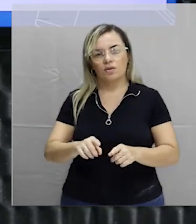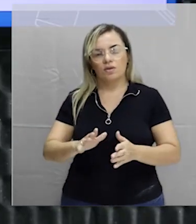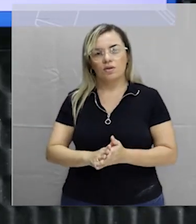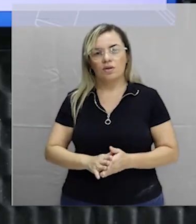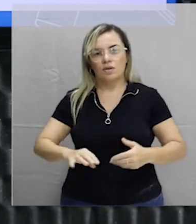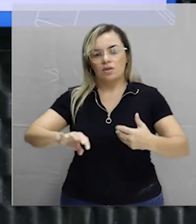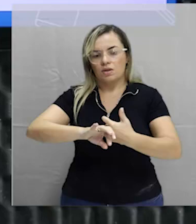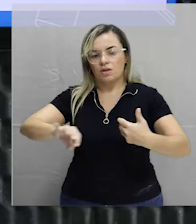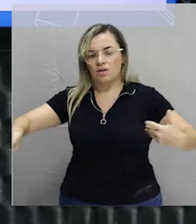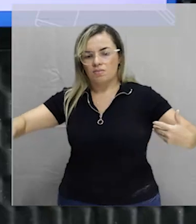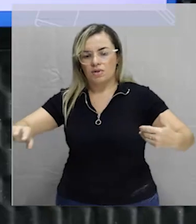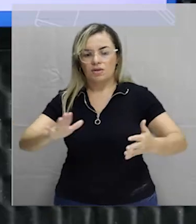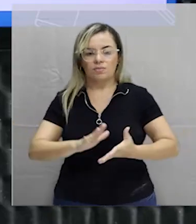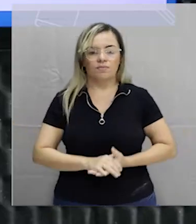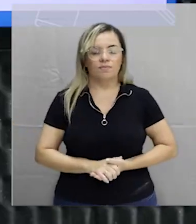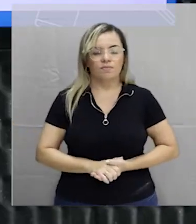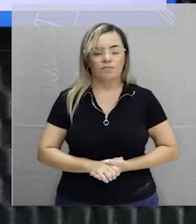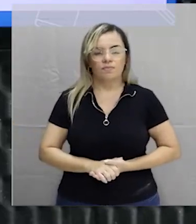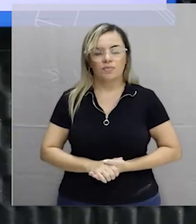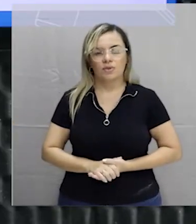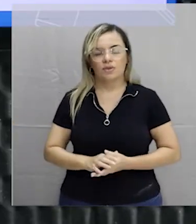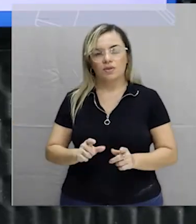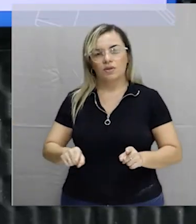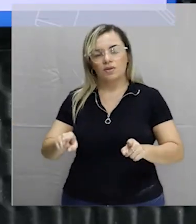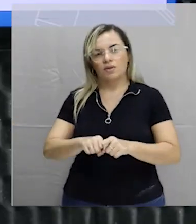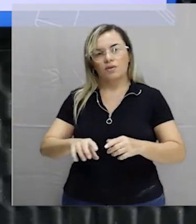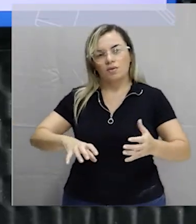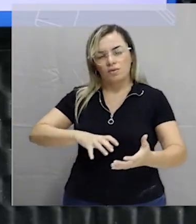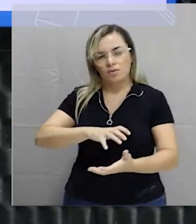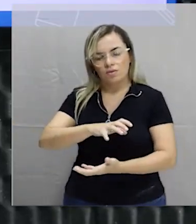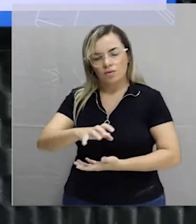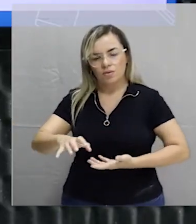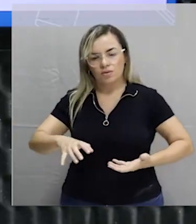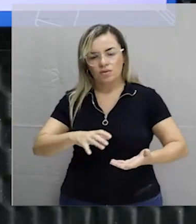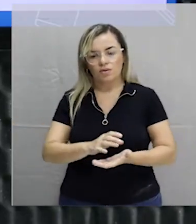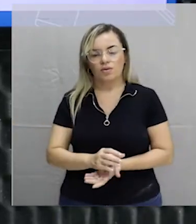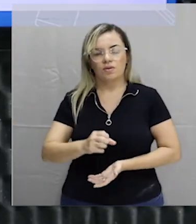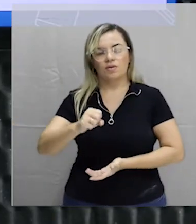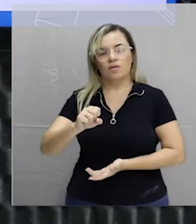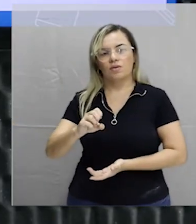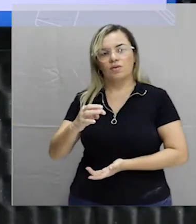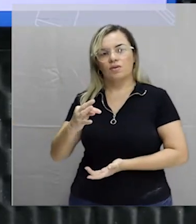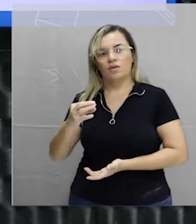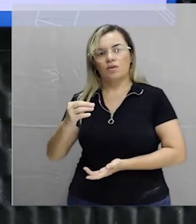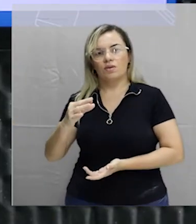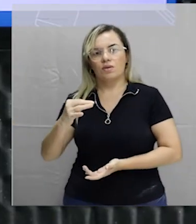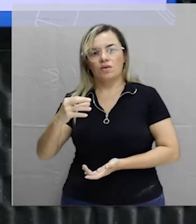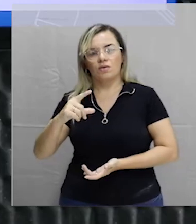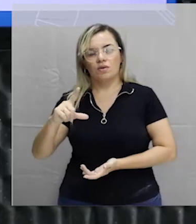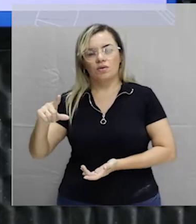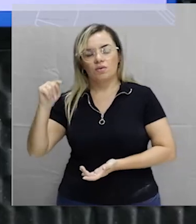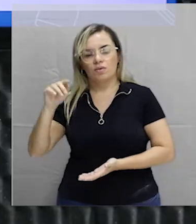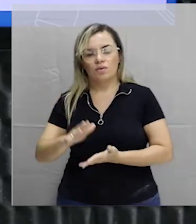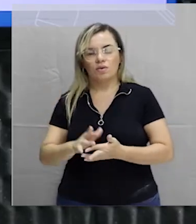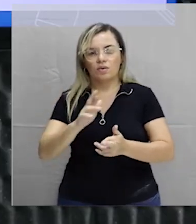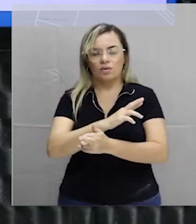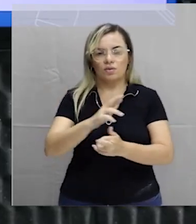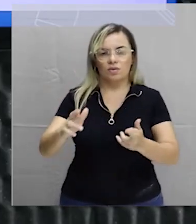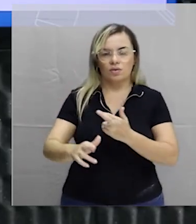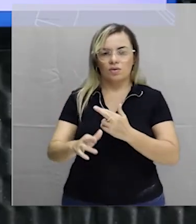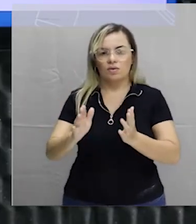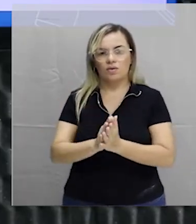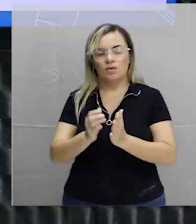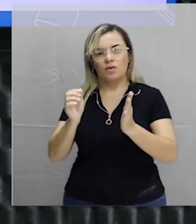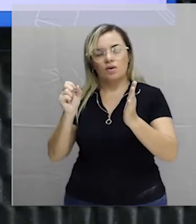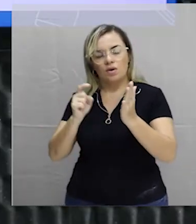isolado, a Revolta de Beckman, que foi um movimento setorial em relação ao Pacto